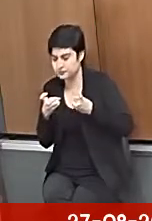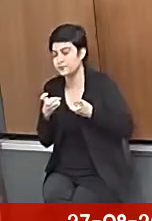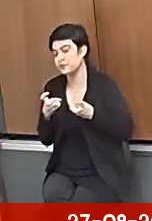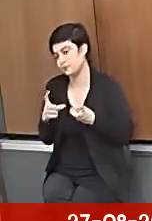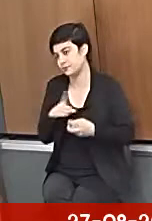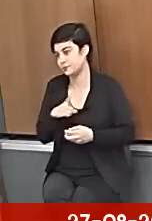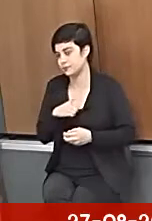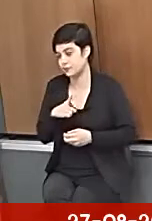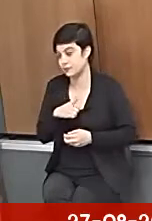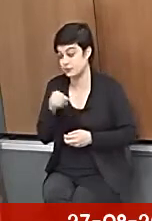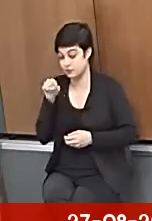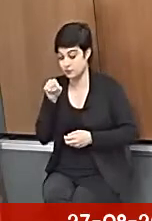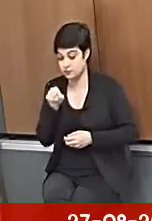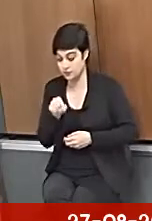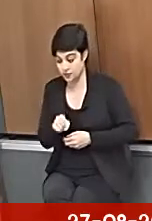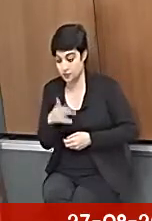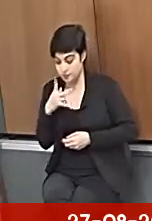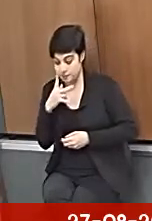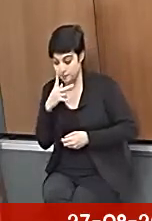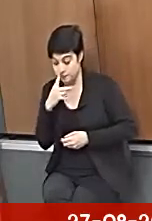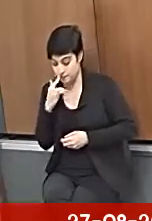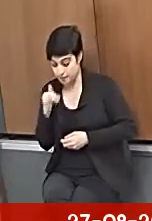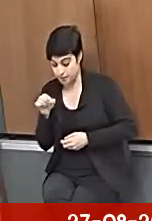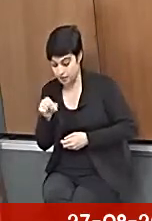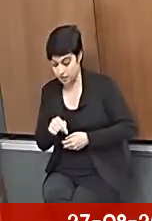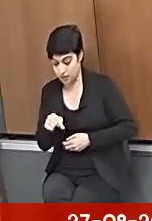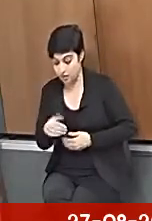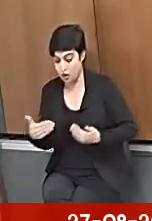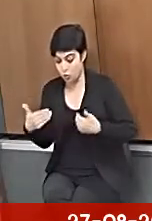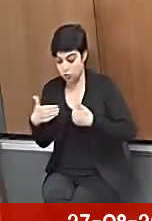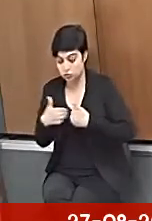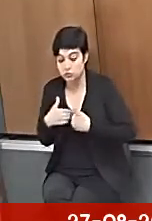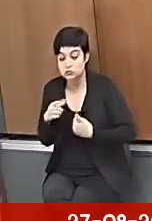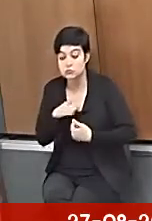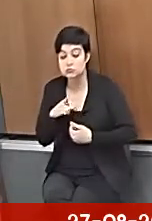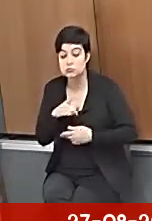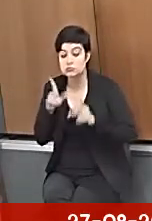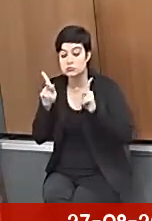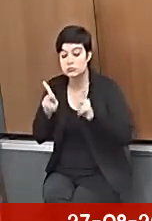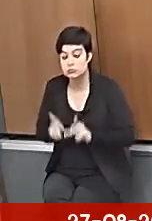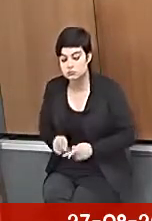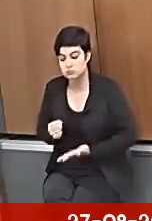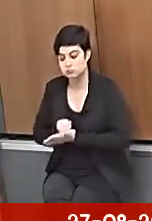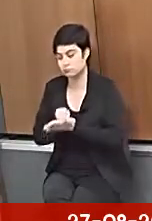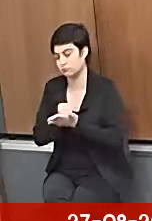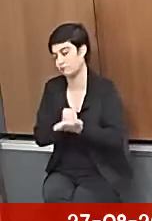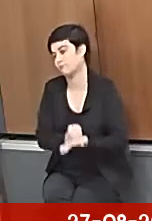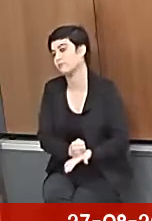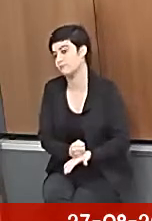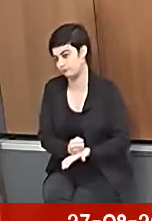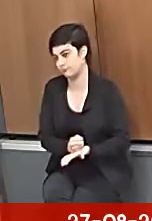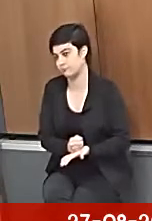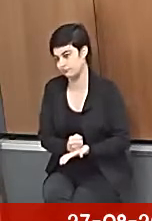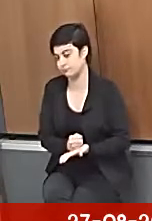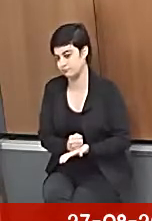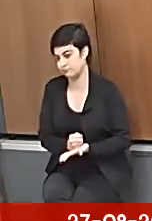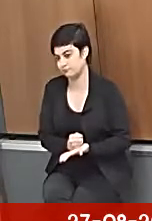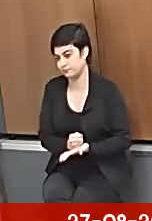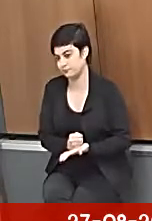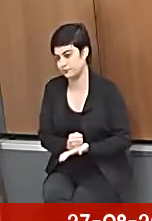uma referência olha você é pai de um filho autista tem alguém aqui do estádio que vai receber vai